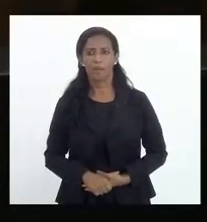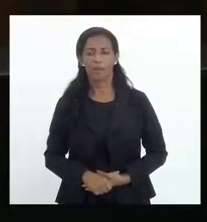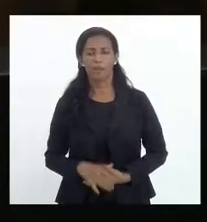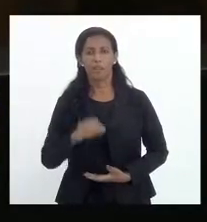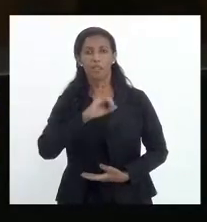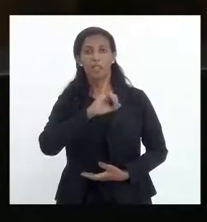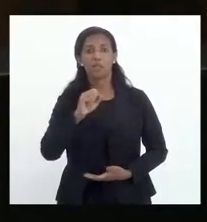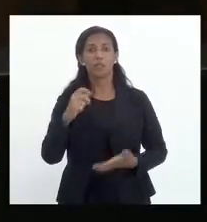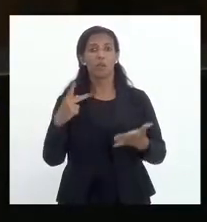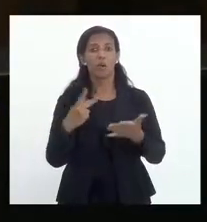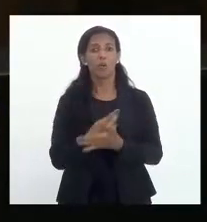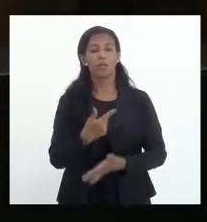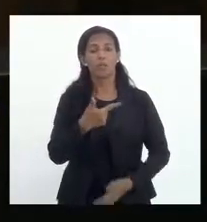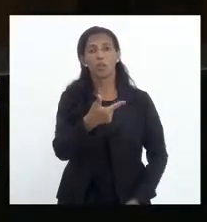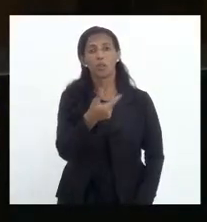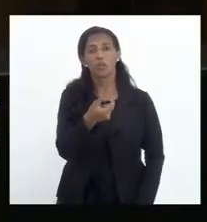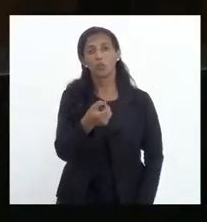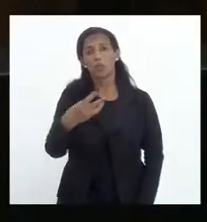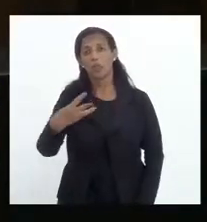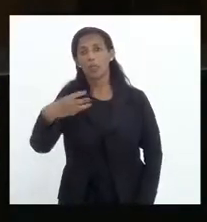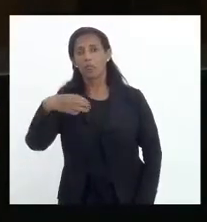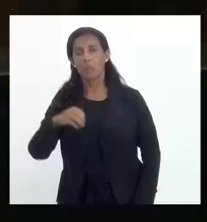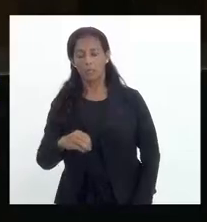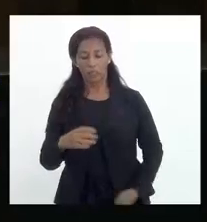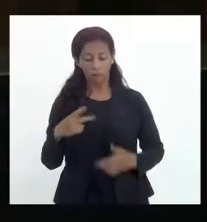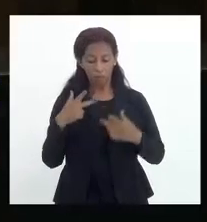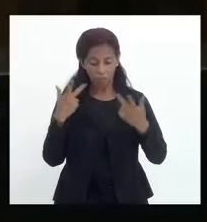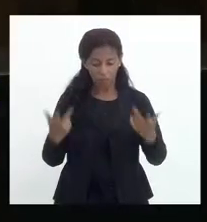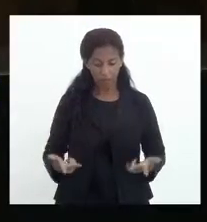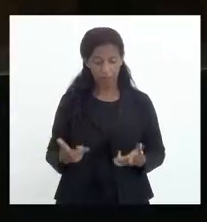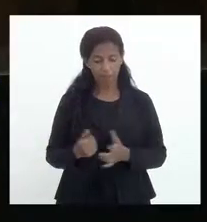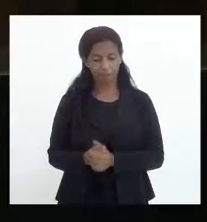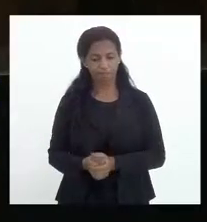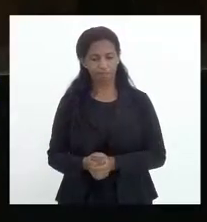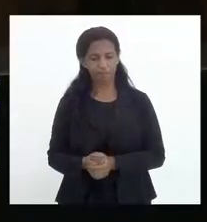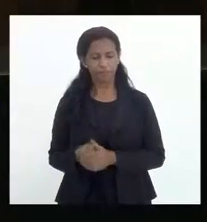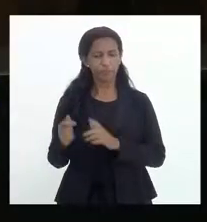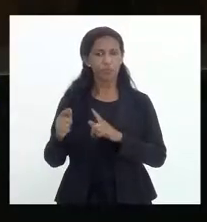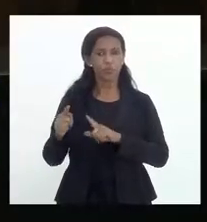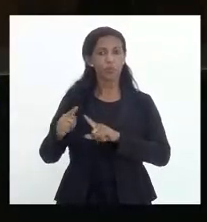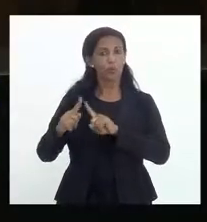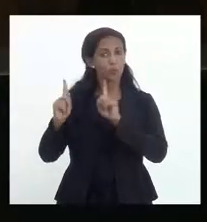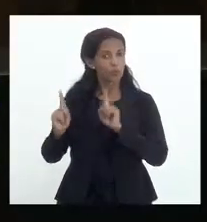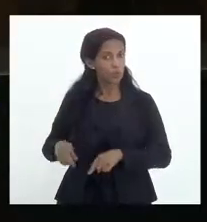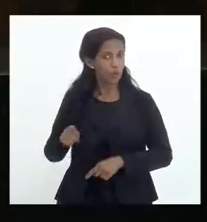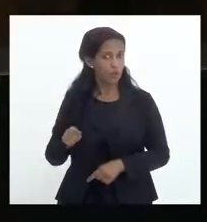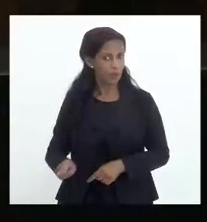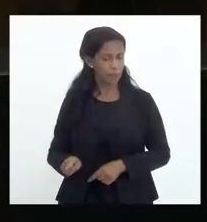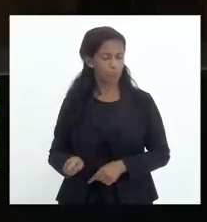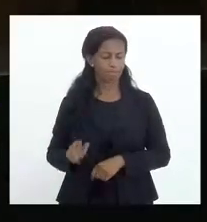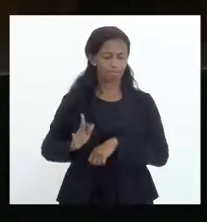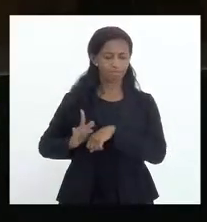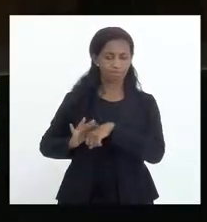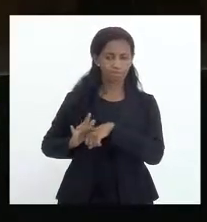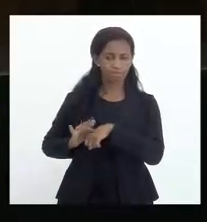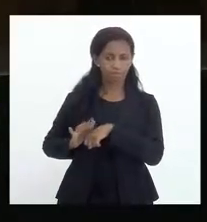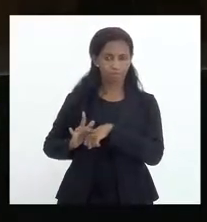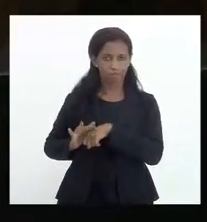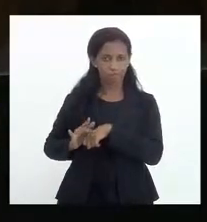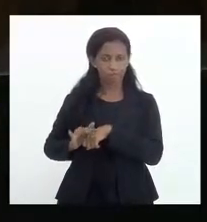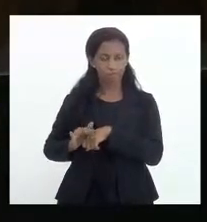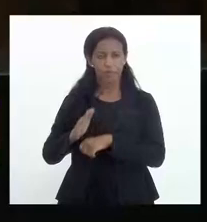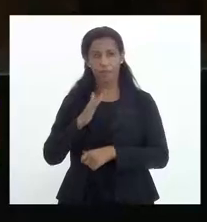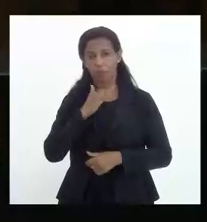só em 2030. Então, nós estamos falando aqui de um servidor que está adoecendo, que